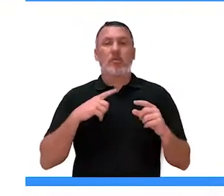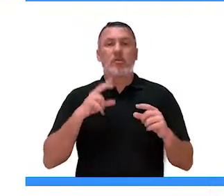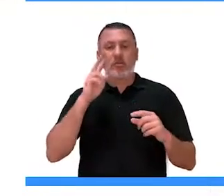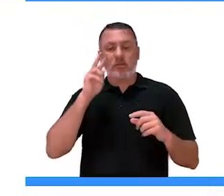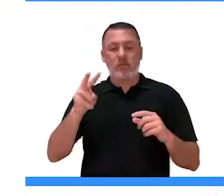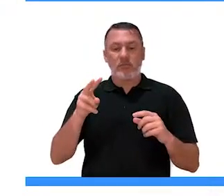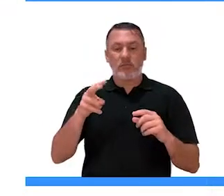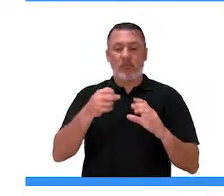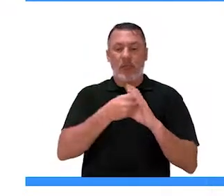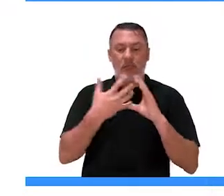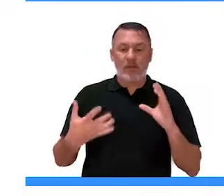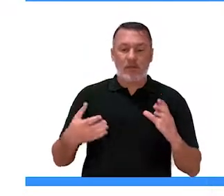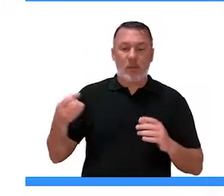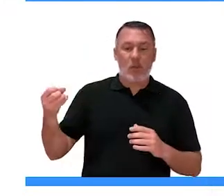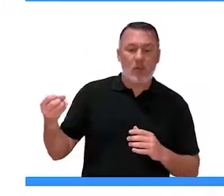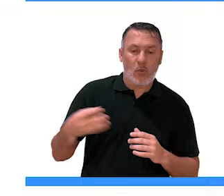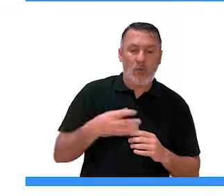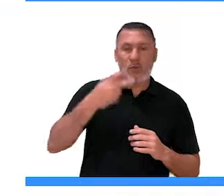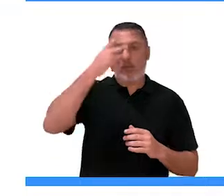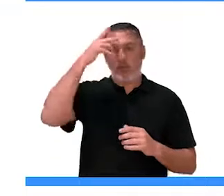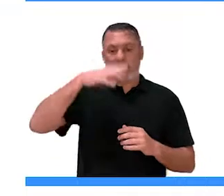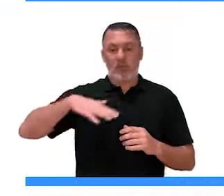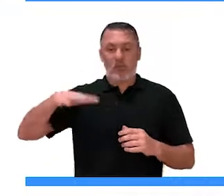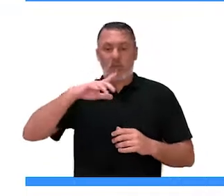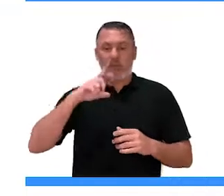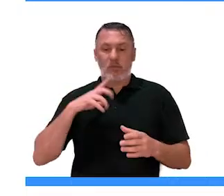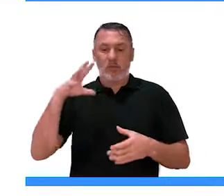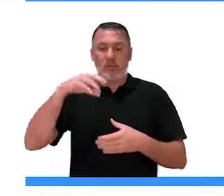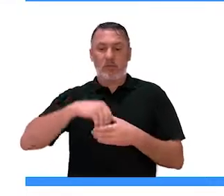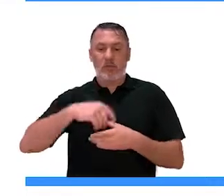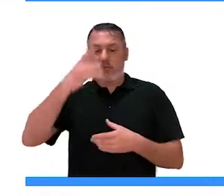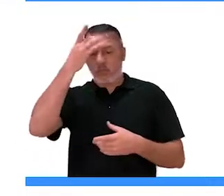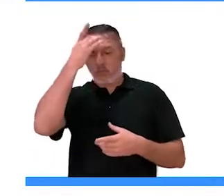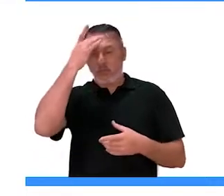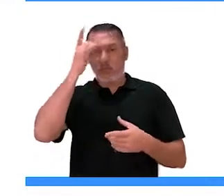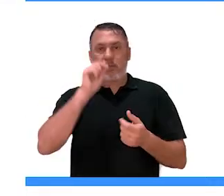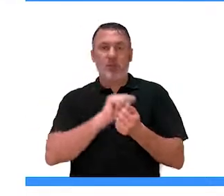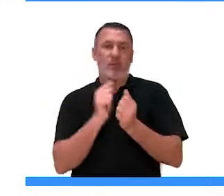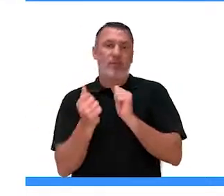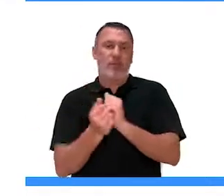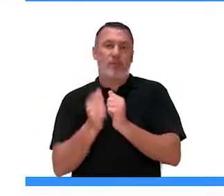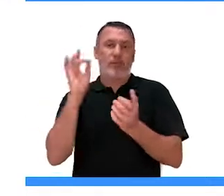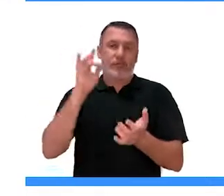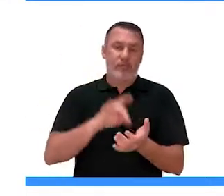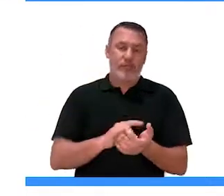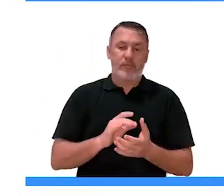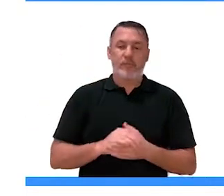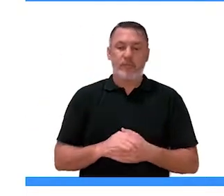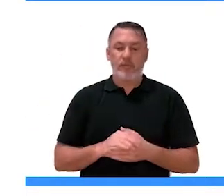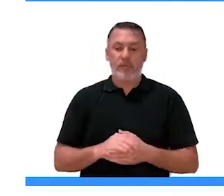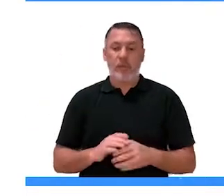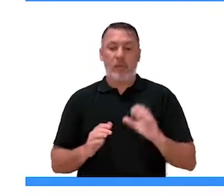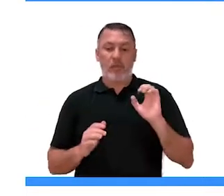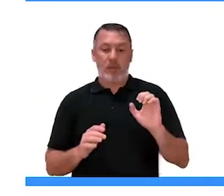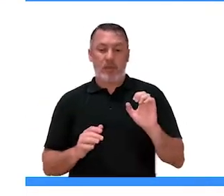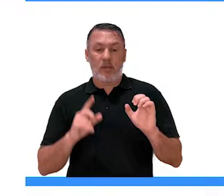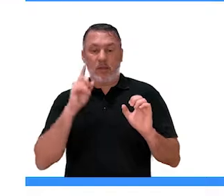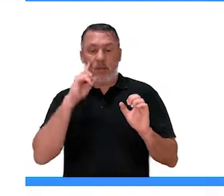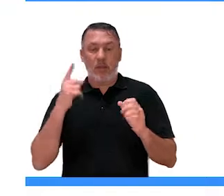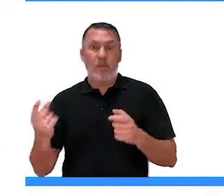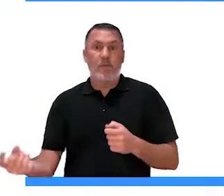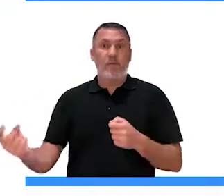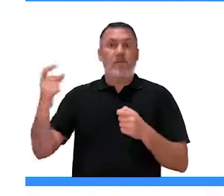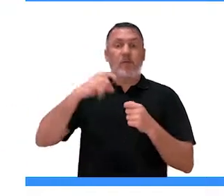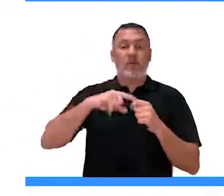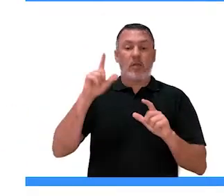criação artística. D. Relativização que a letra da canção promove na concepção tradicional de originalidade. E